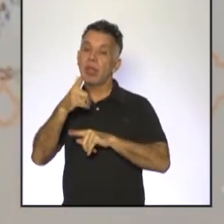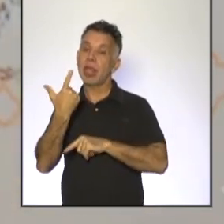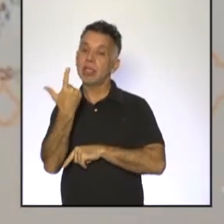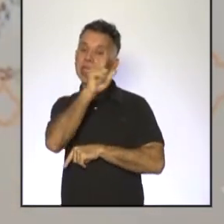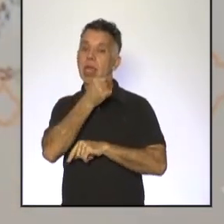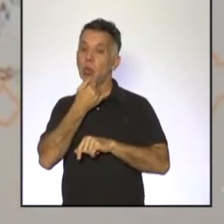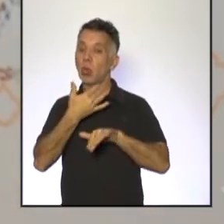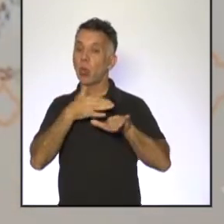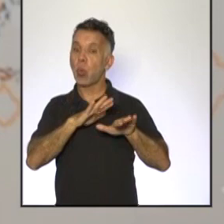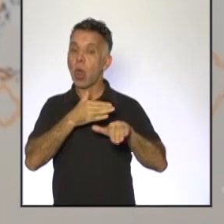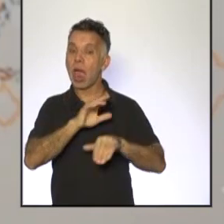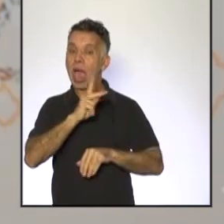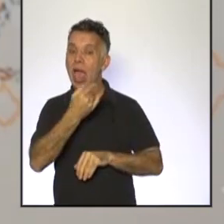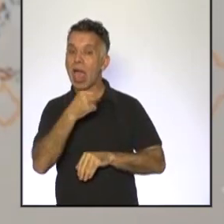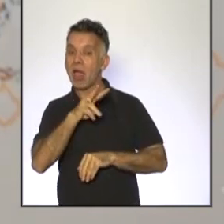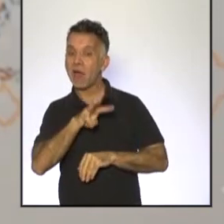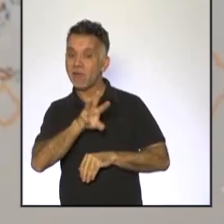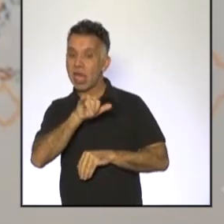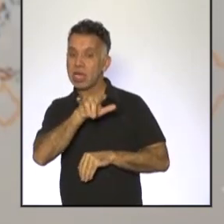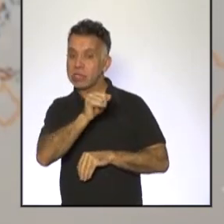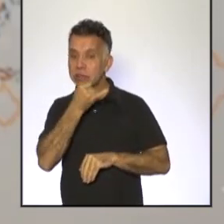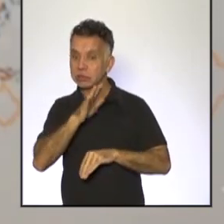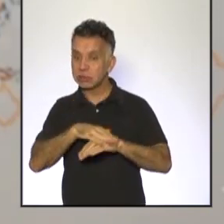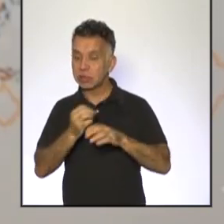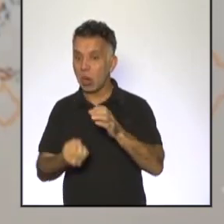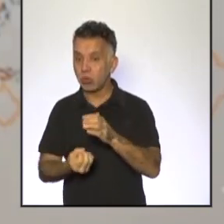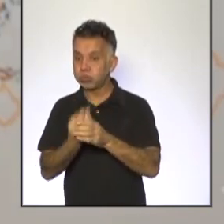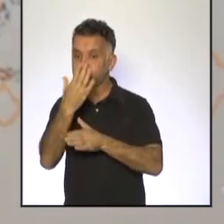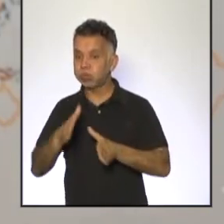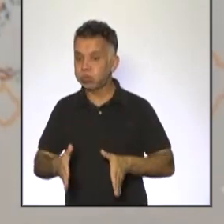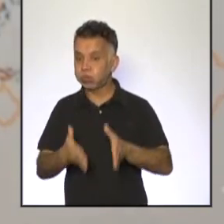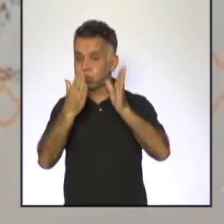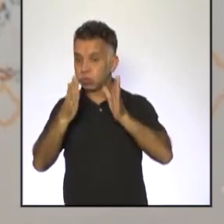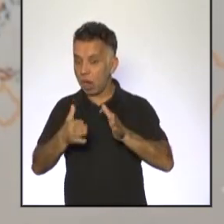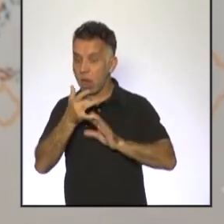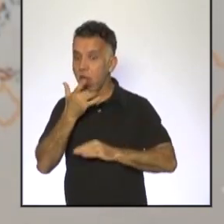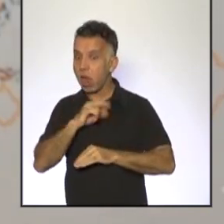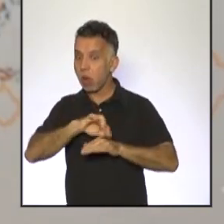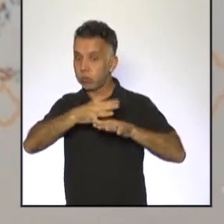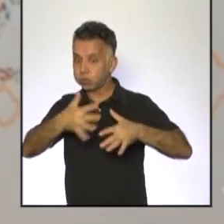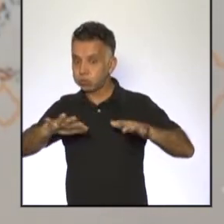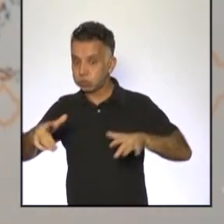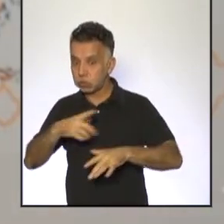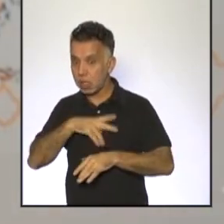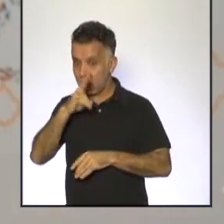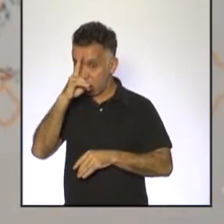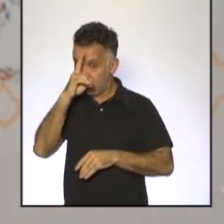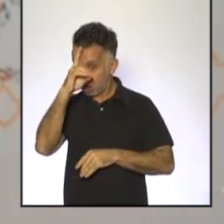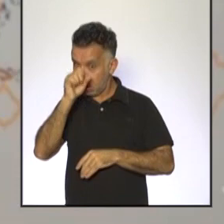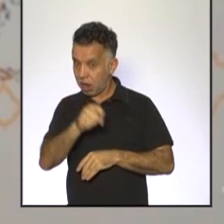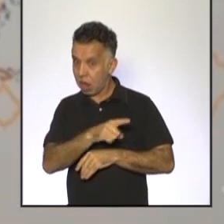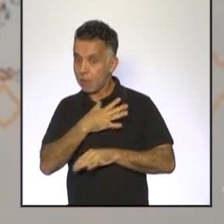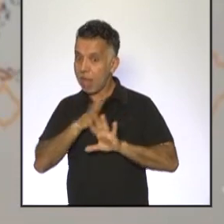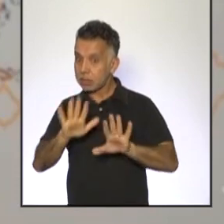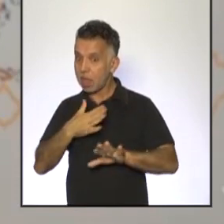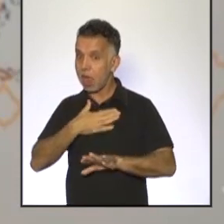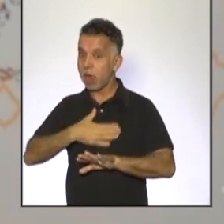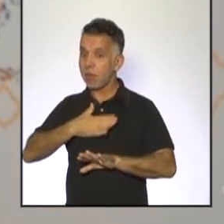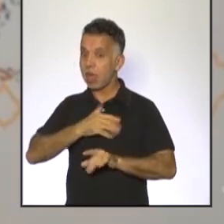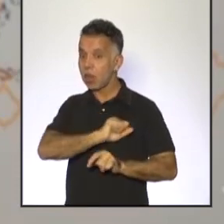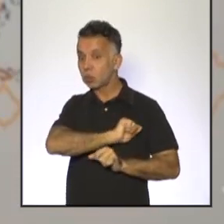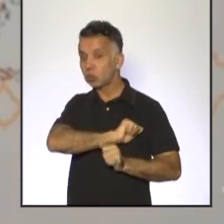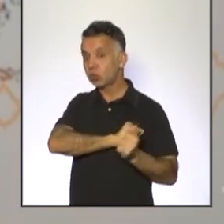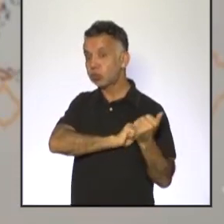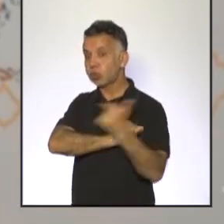que cria a chamada erupção havaiana. Erupção havaiana é uma erupção bem mais tranquila no grau